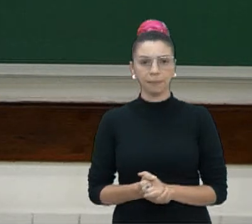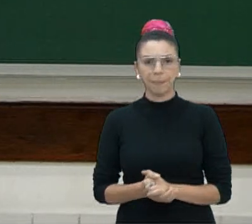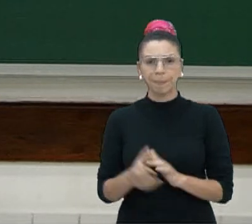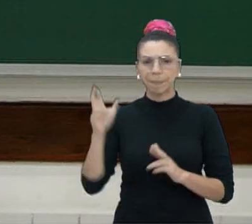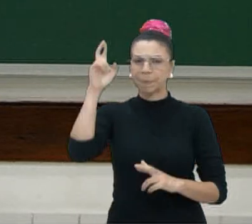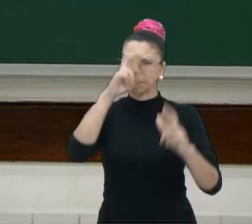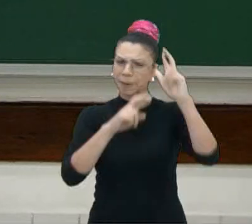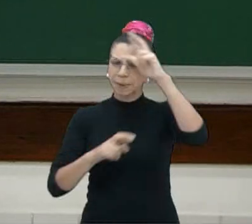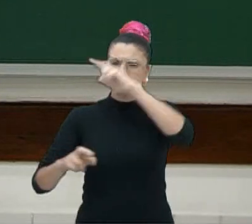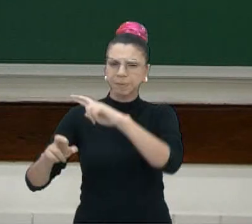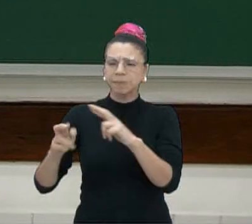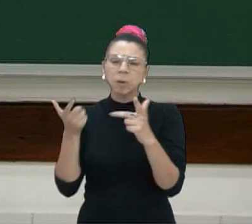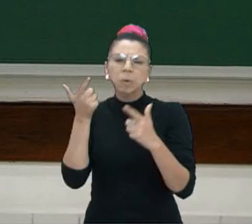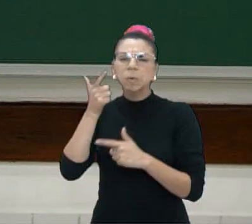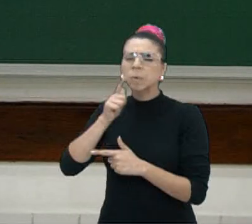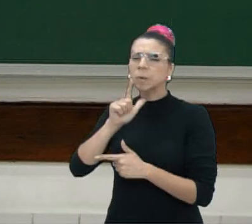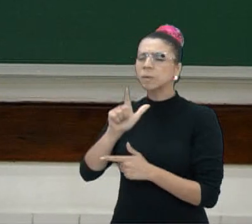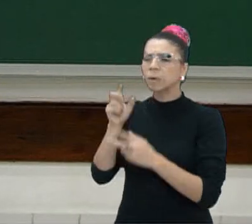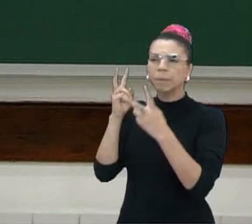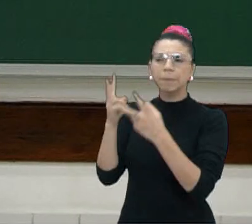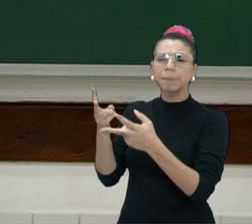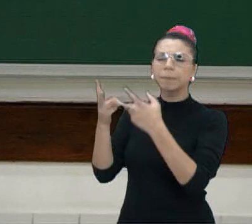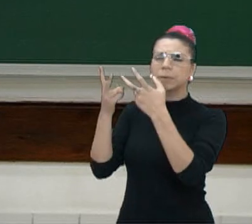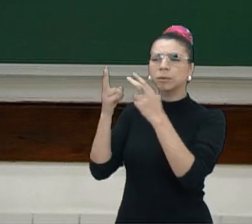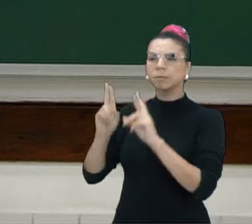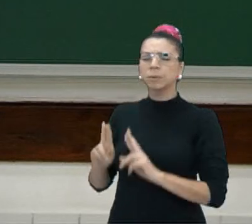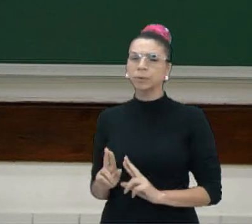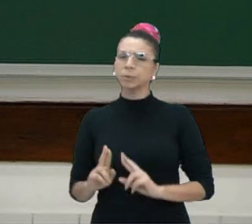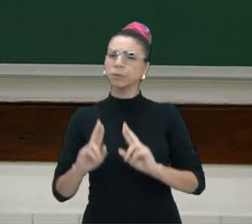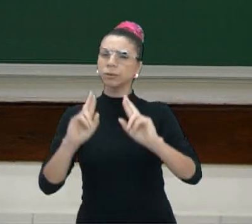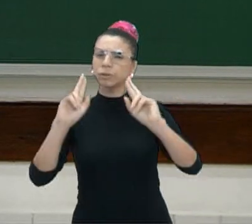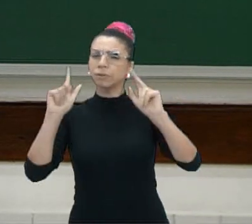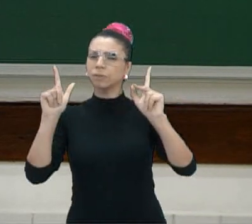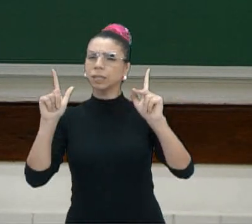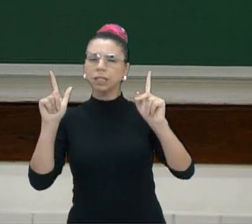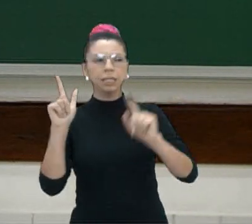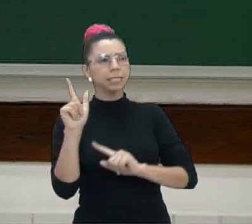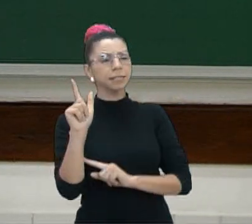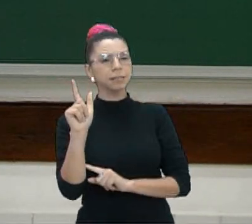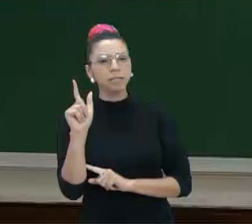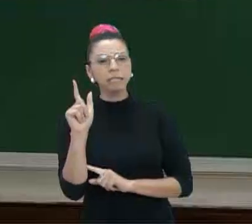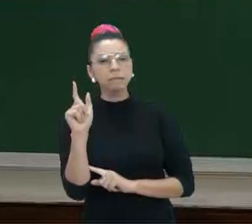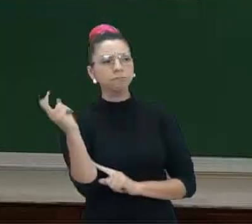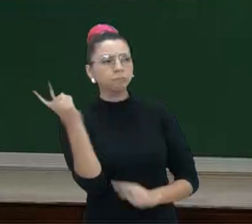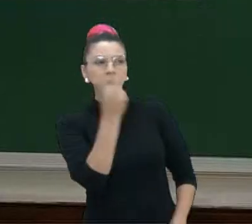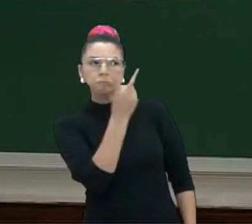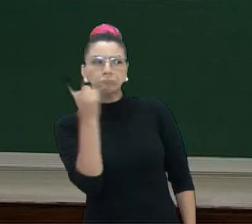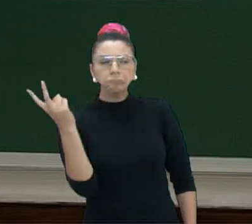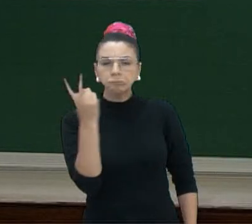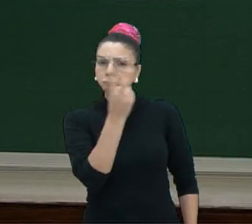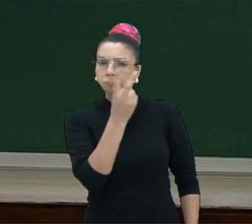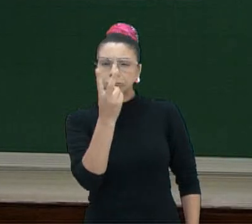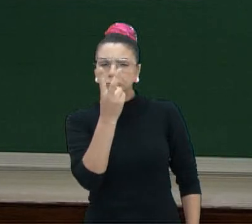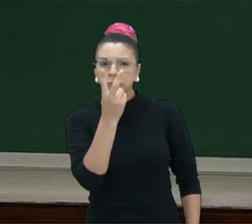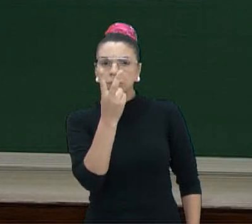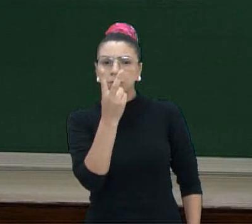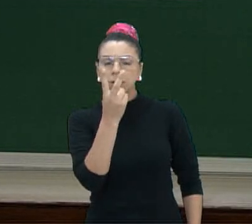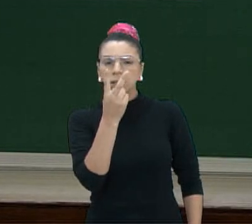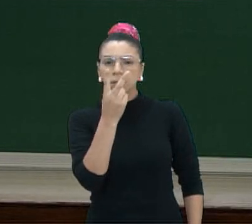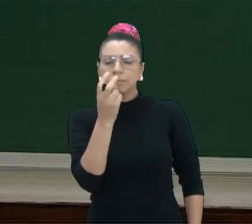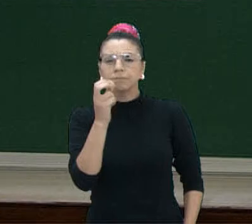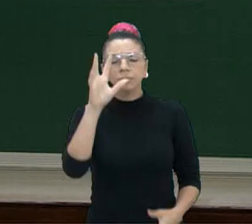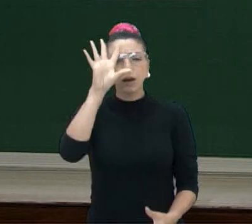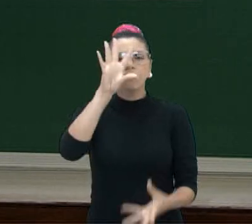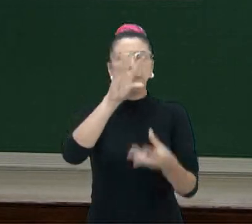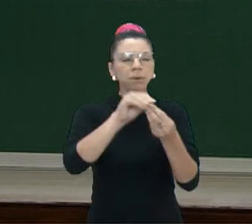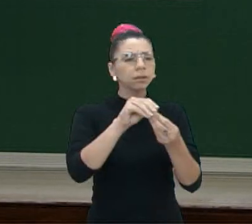Analisaram a imagem, conseguiram ver ali algumas diferenças que são significativas, inclusive para a gente compreender aquela primeira